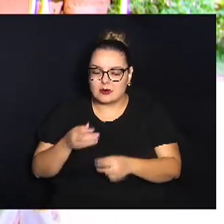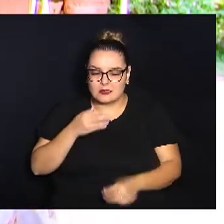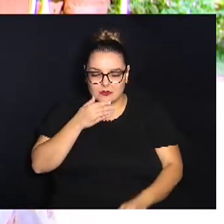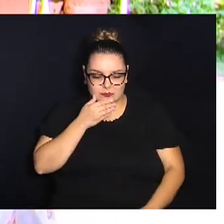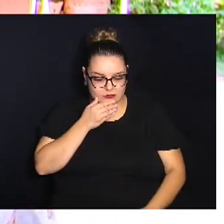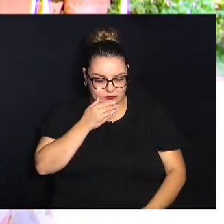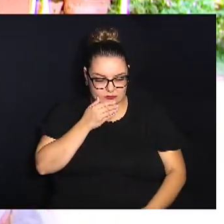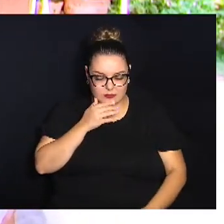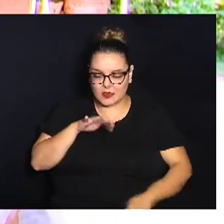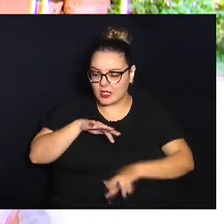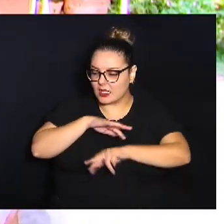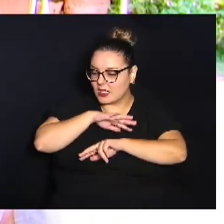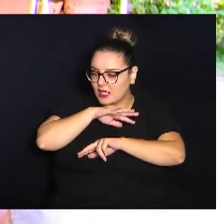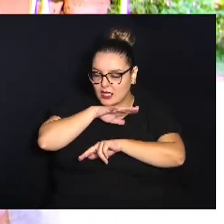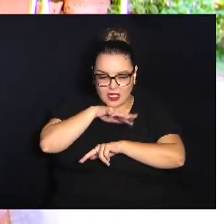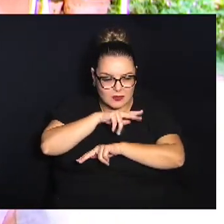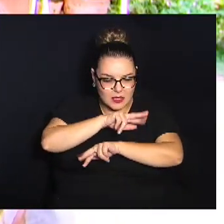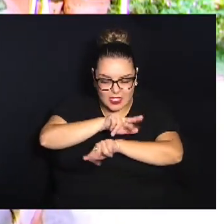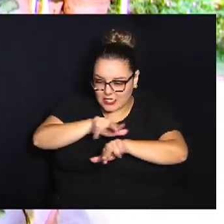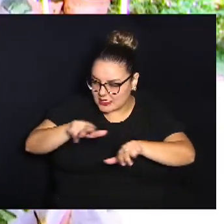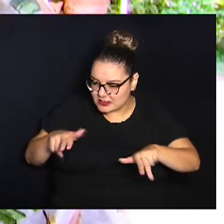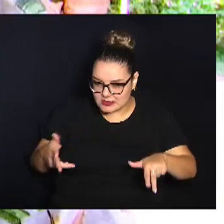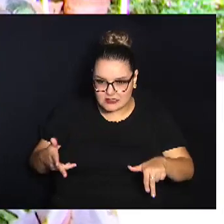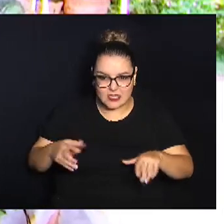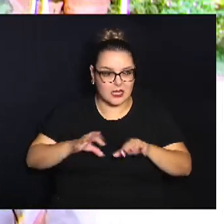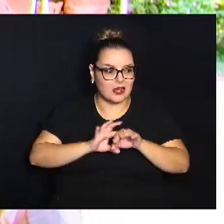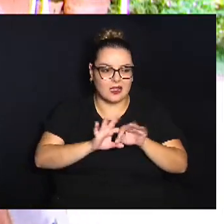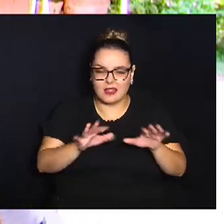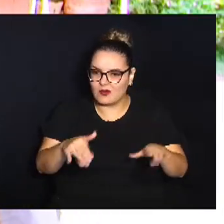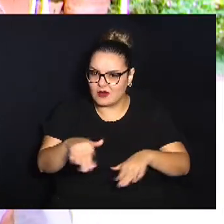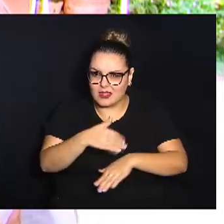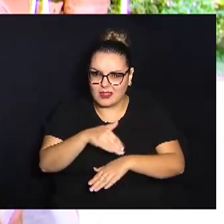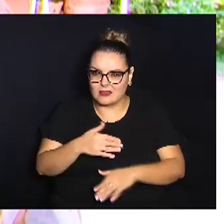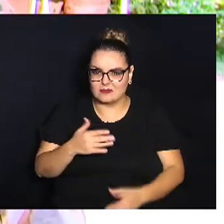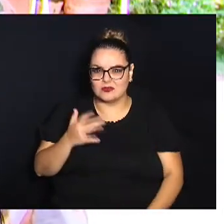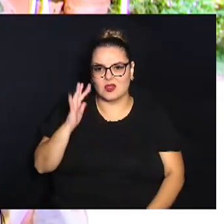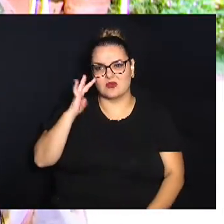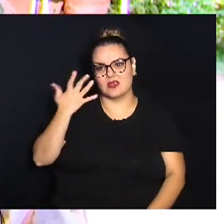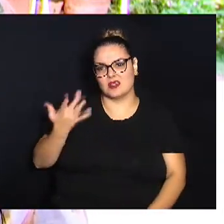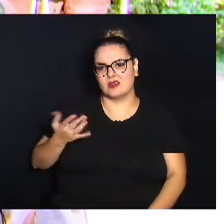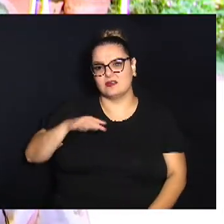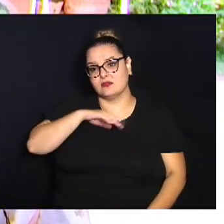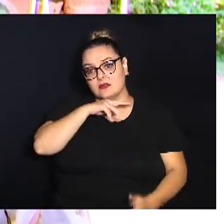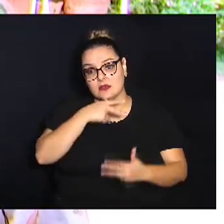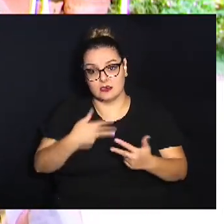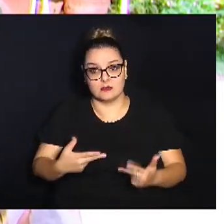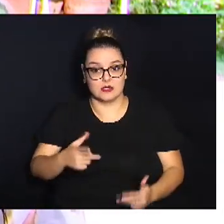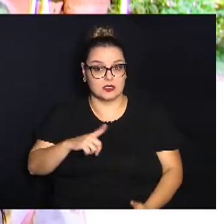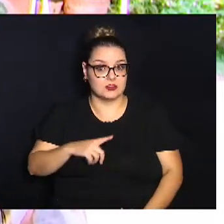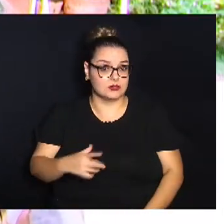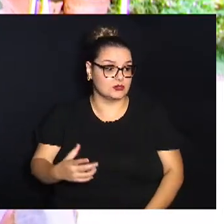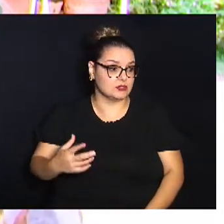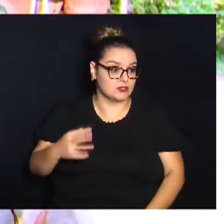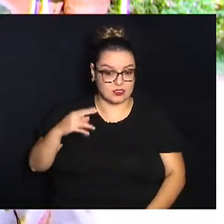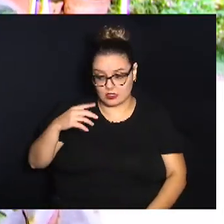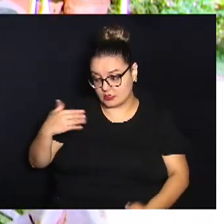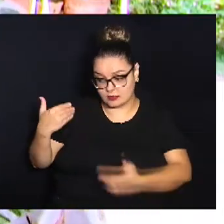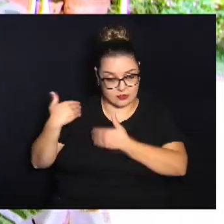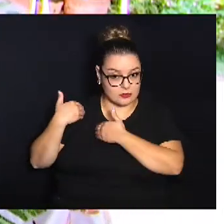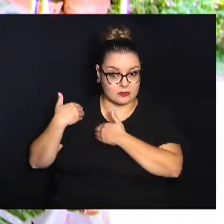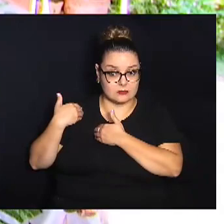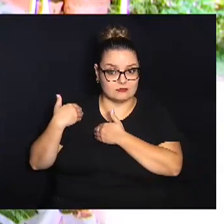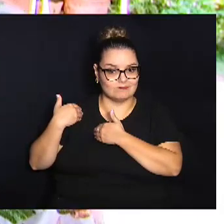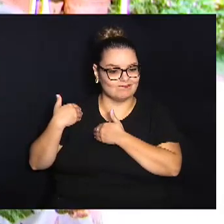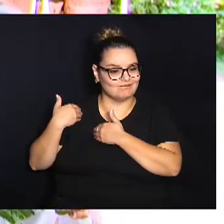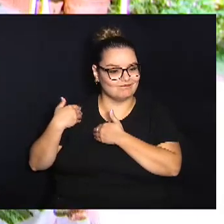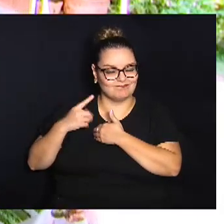animais soltos na rua. No início eu achava que eram animais que tinham donos, mas logo descobri que não era essa